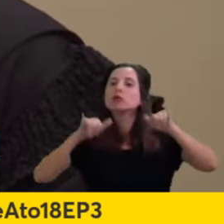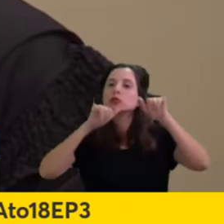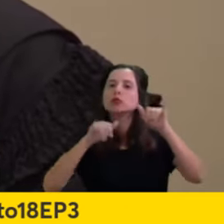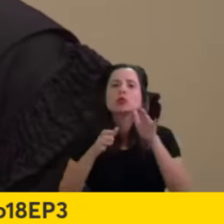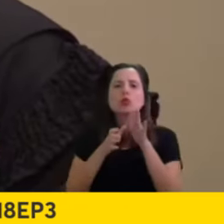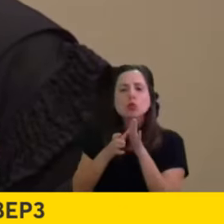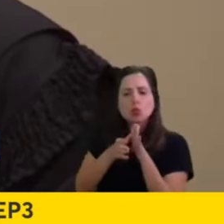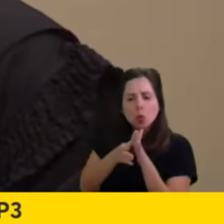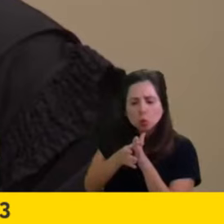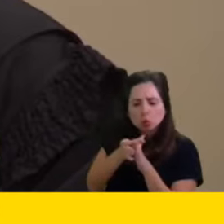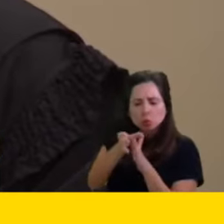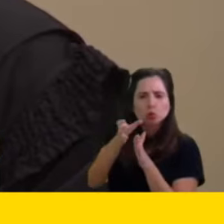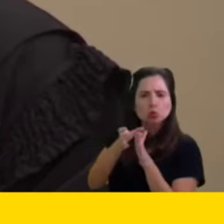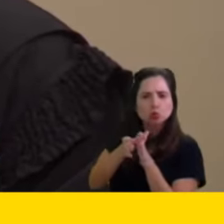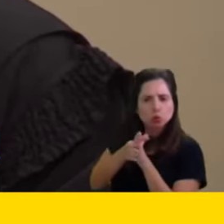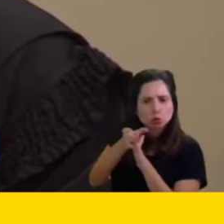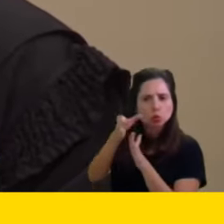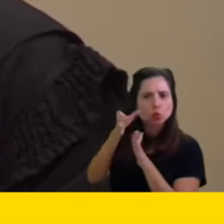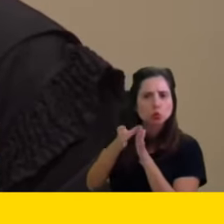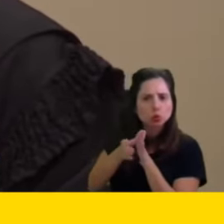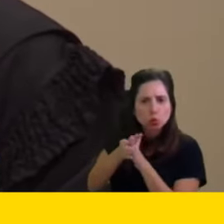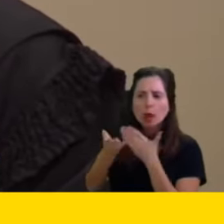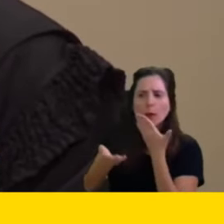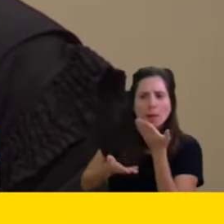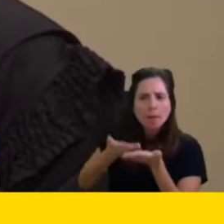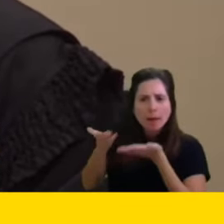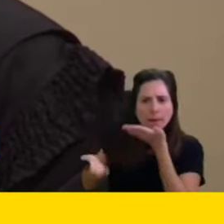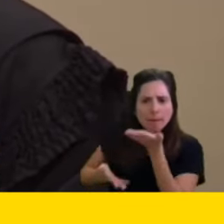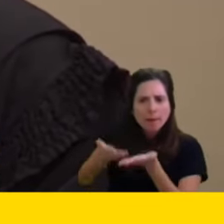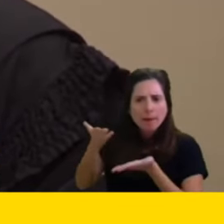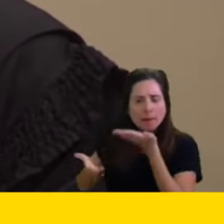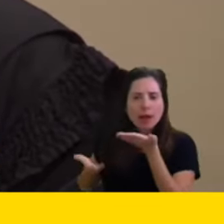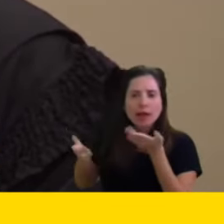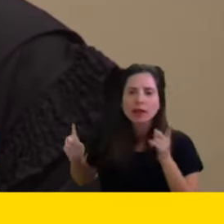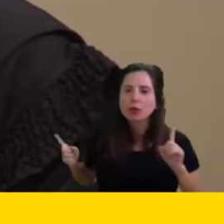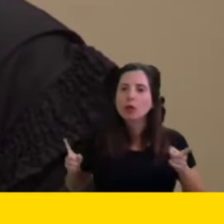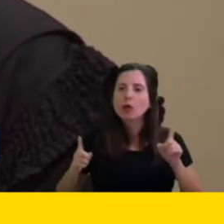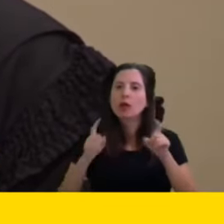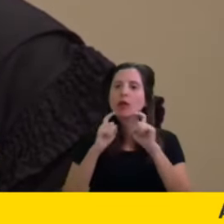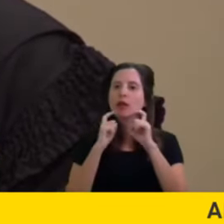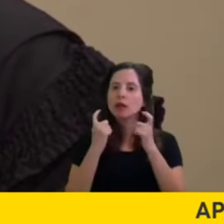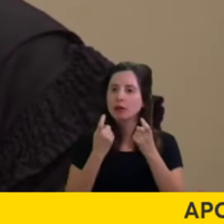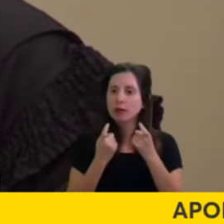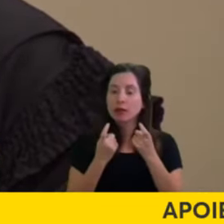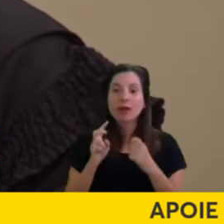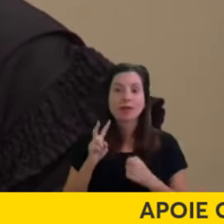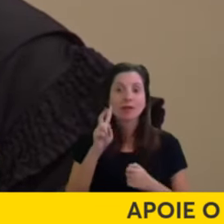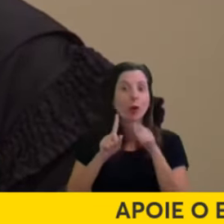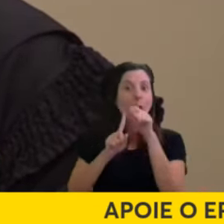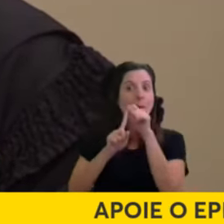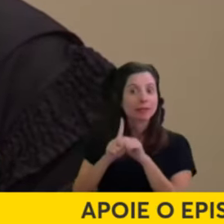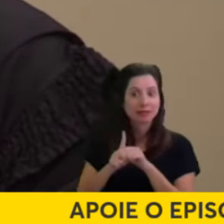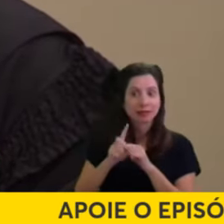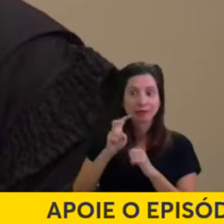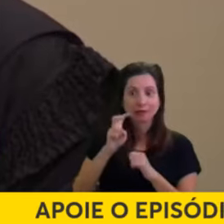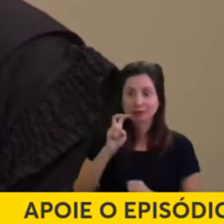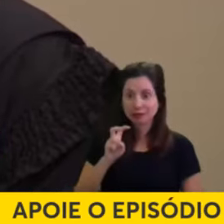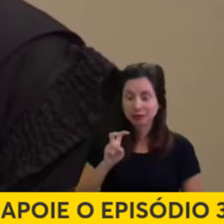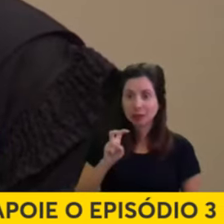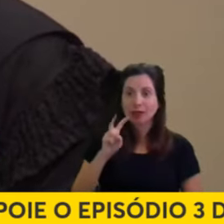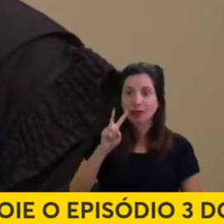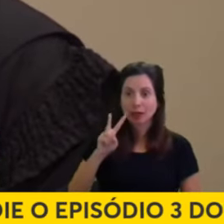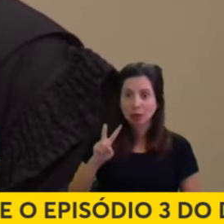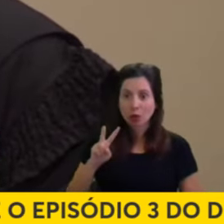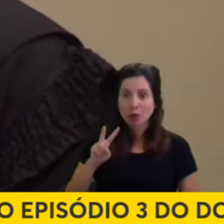consultoria relativa à arrecadação de gastos e comparecimento de reuniões pelo valor mensal de R 250.000 em quatro vezes